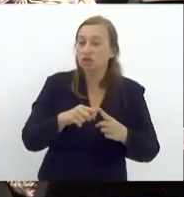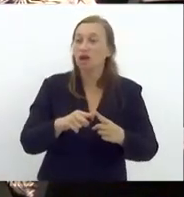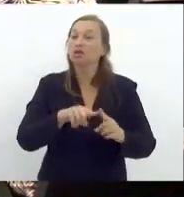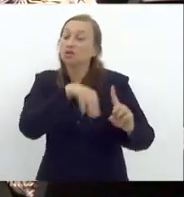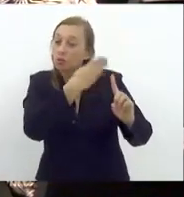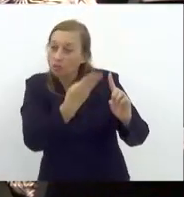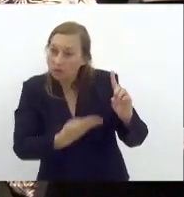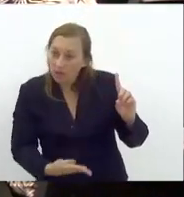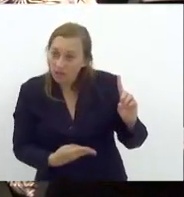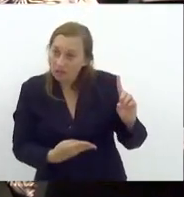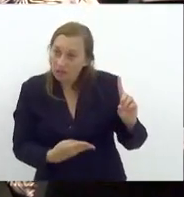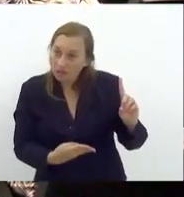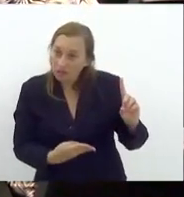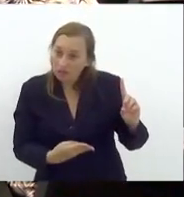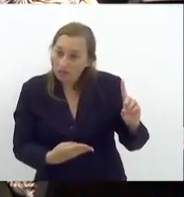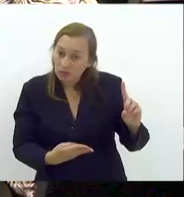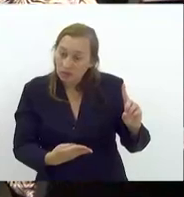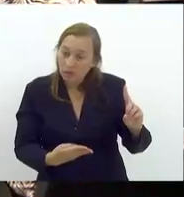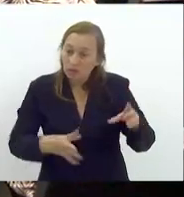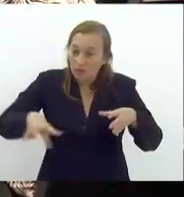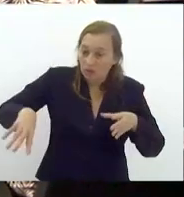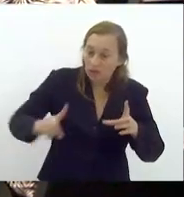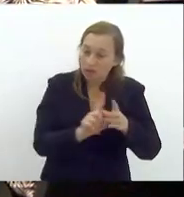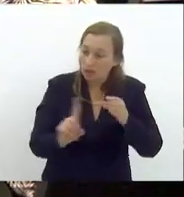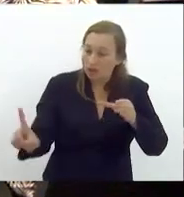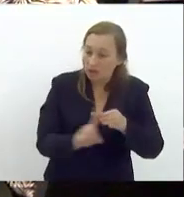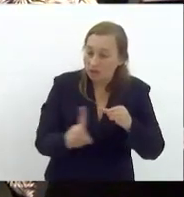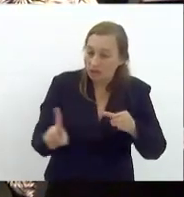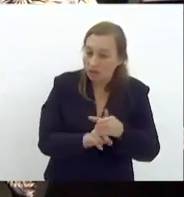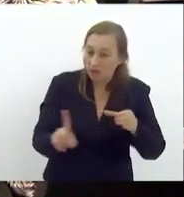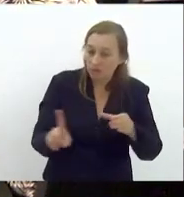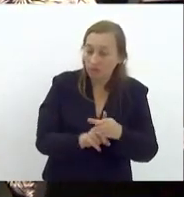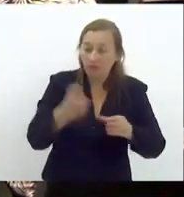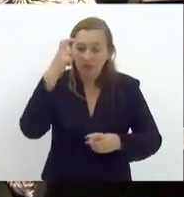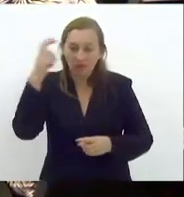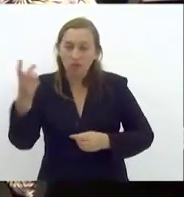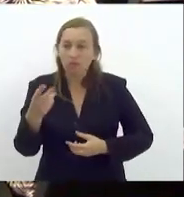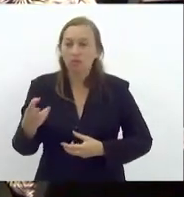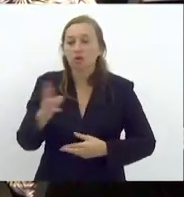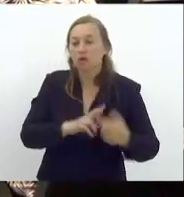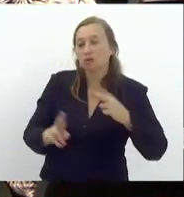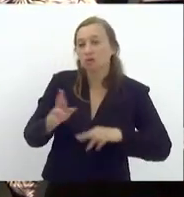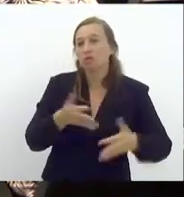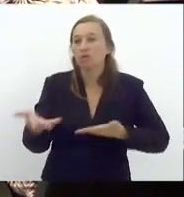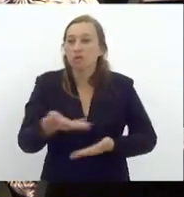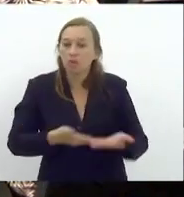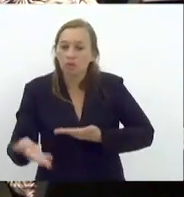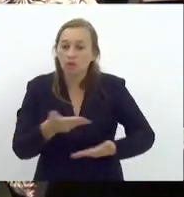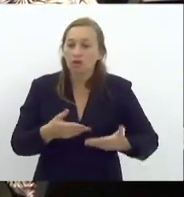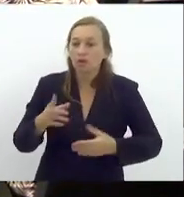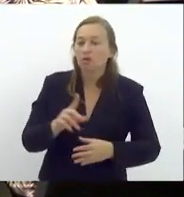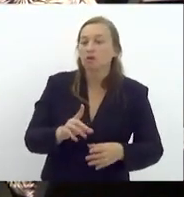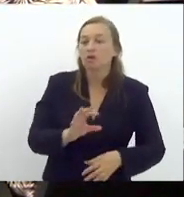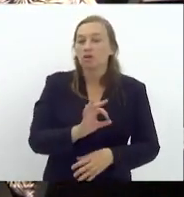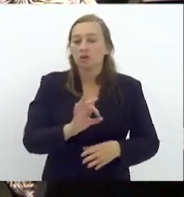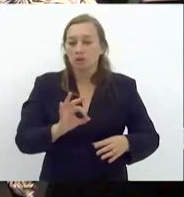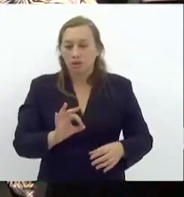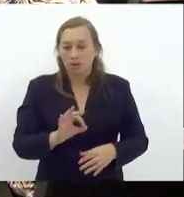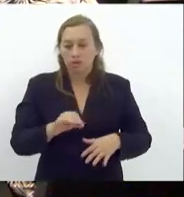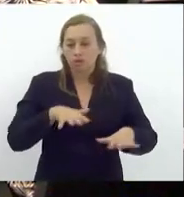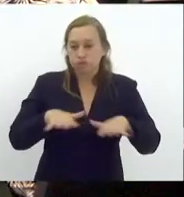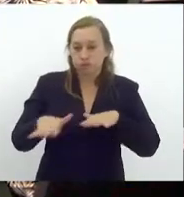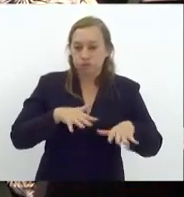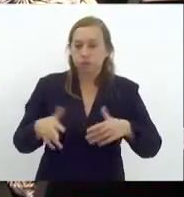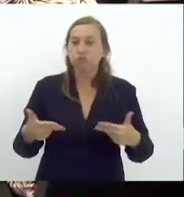homenagear os integrantes da cultura e articuladores do movimento através de políticas sociais dentro do movimento hip hop